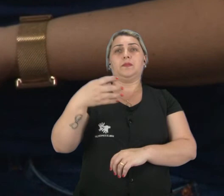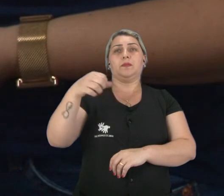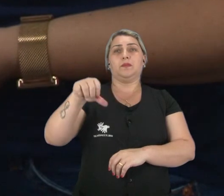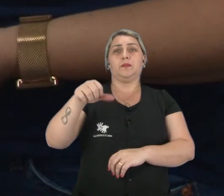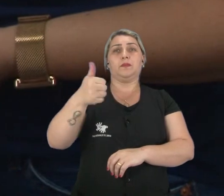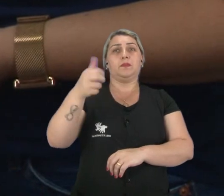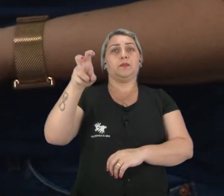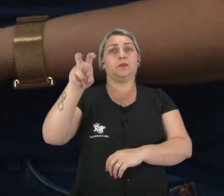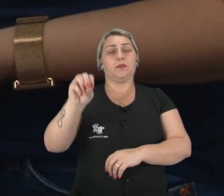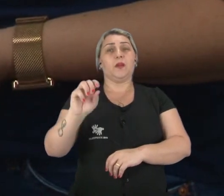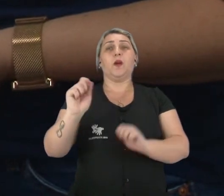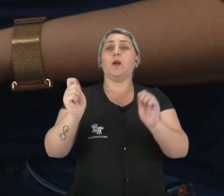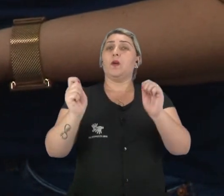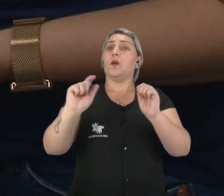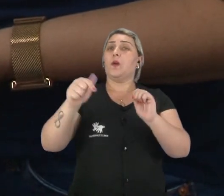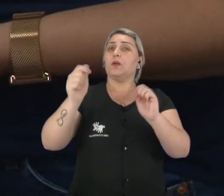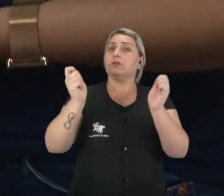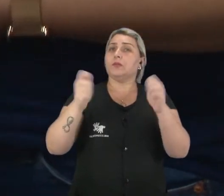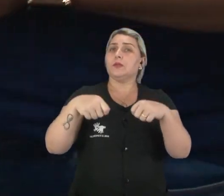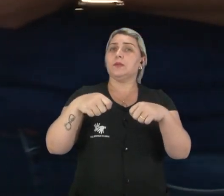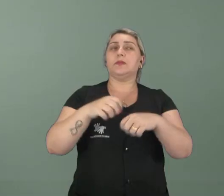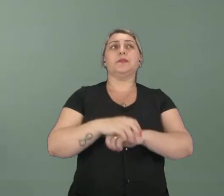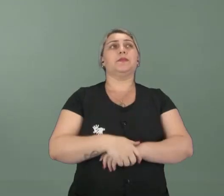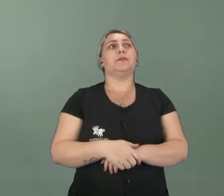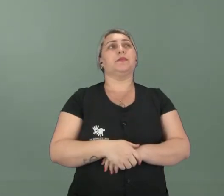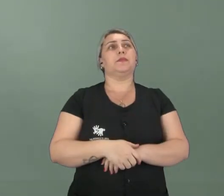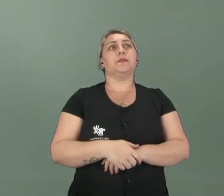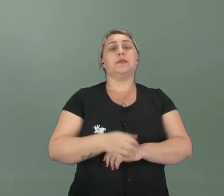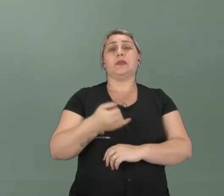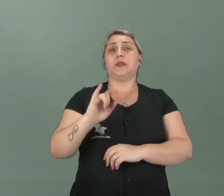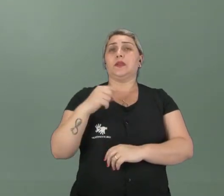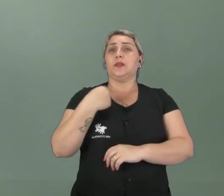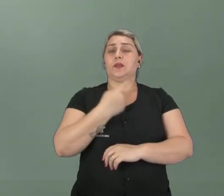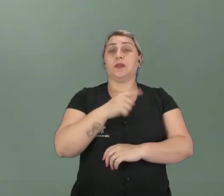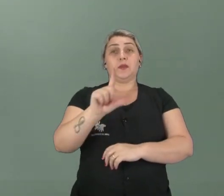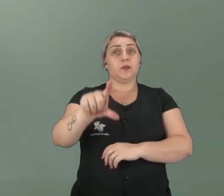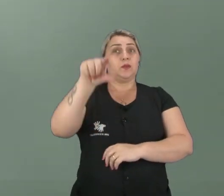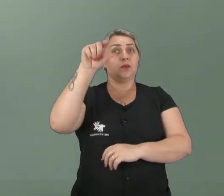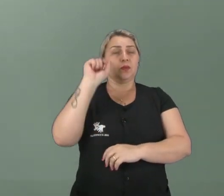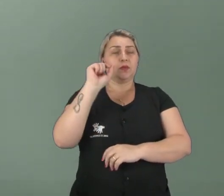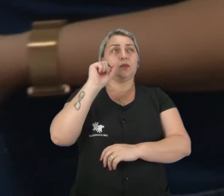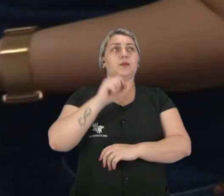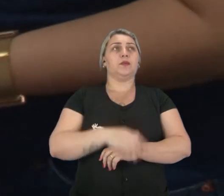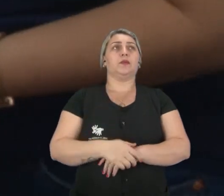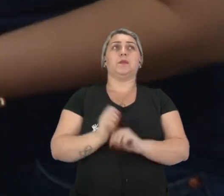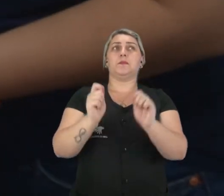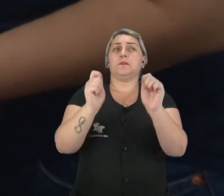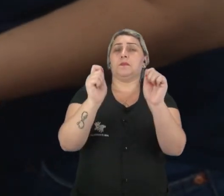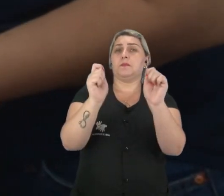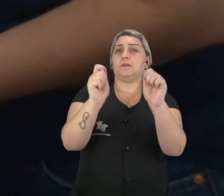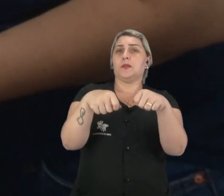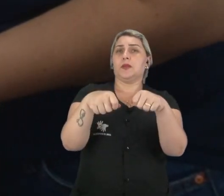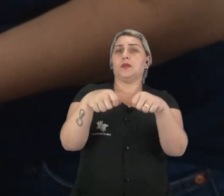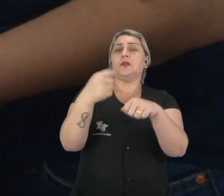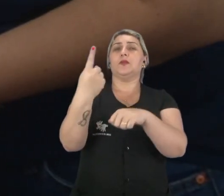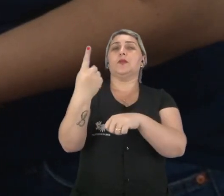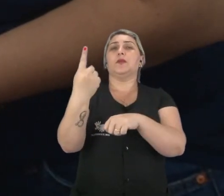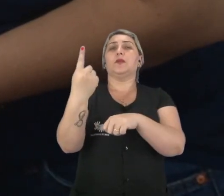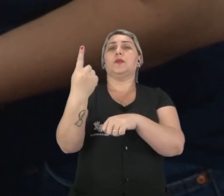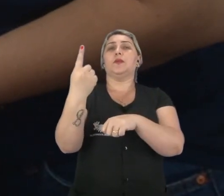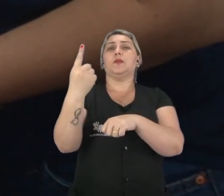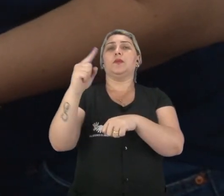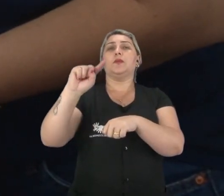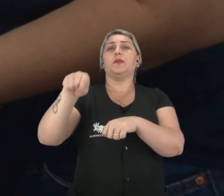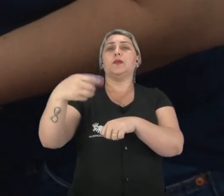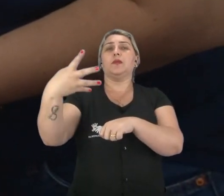1,49, 1,50. Aqui eu tenho outra possibilidade. Se nós escolhermos, né, a possibilidade de 1,40, então